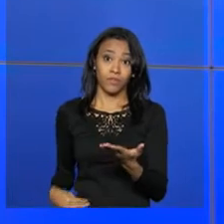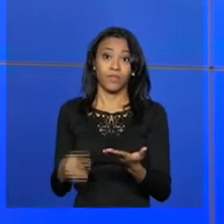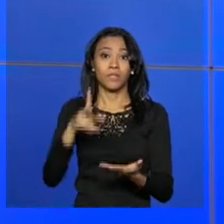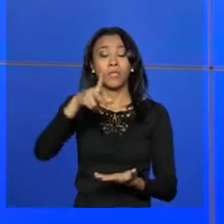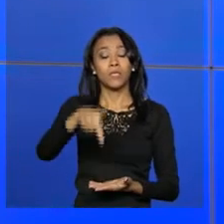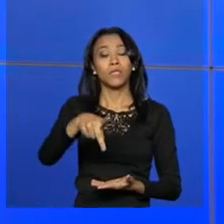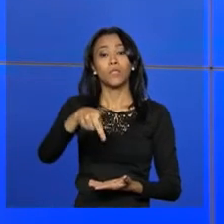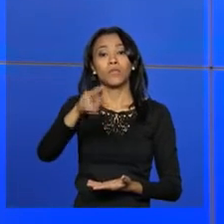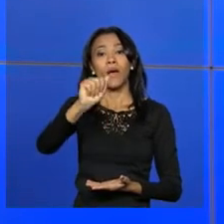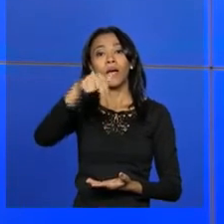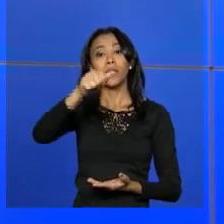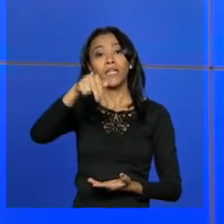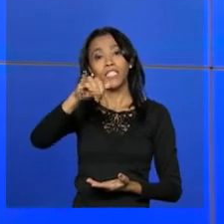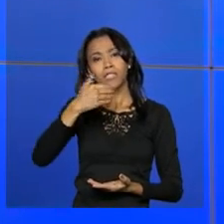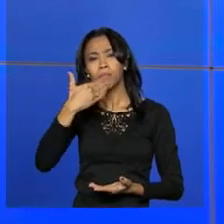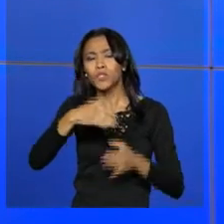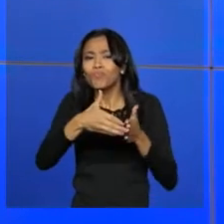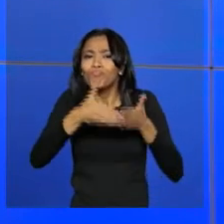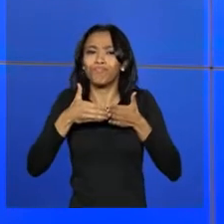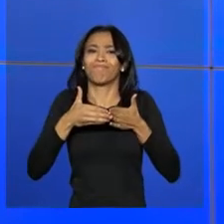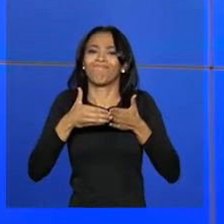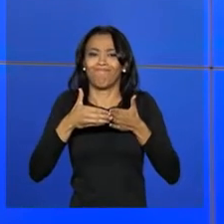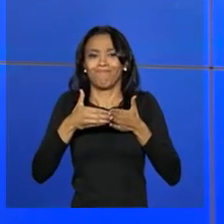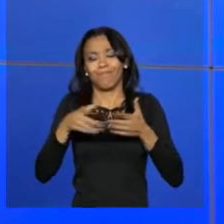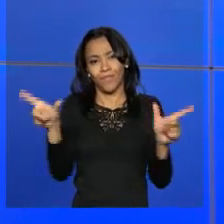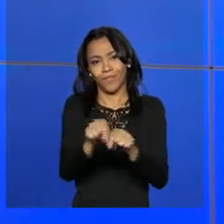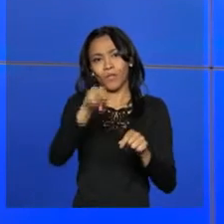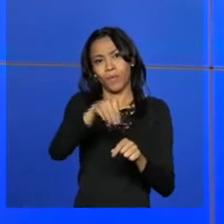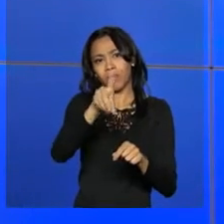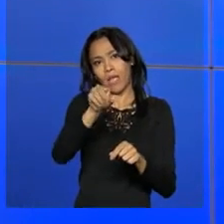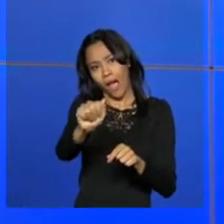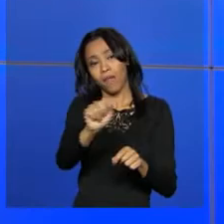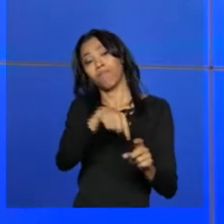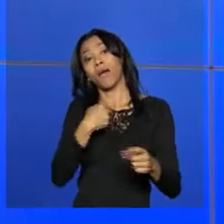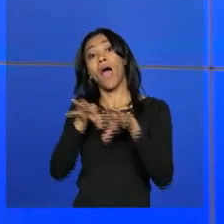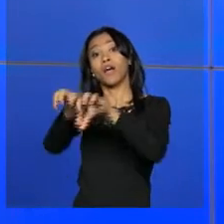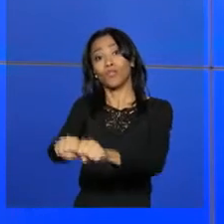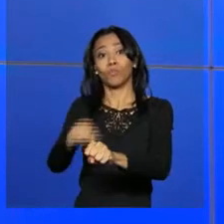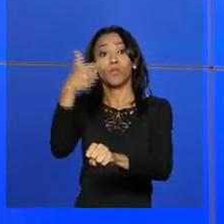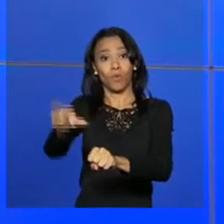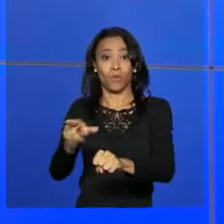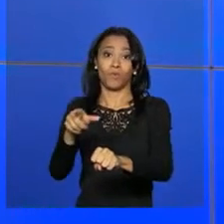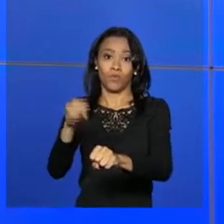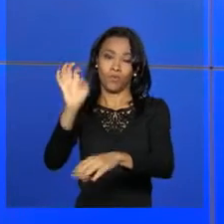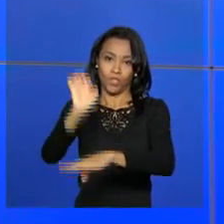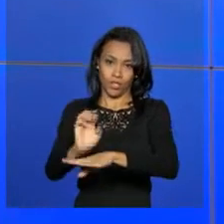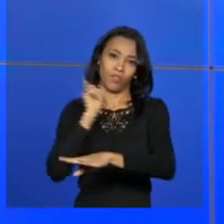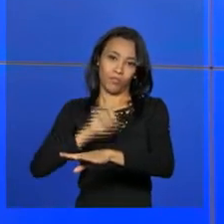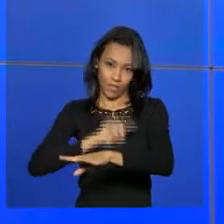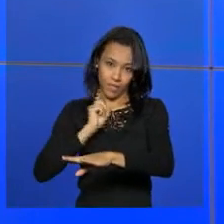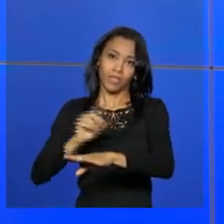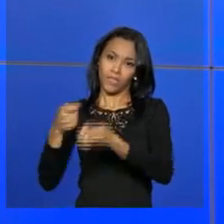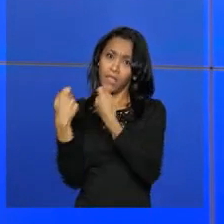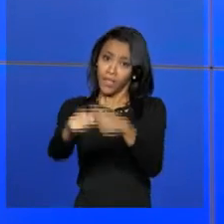Rousseff licenciamento do Ministério do Desenvolvimento Agrário para reassumir o mandato parlamentar por Minas Gerais e para defender, segundo